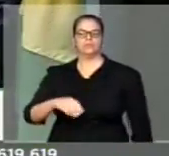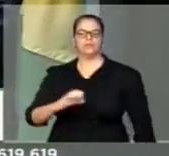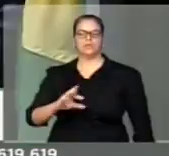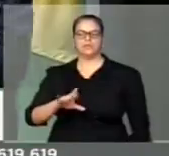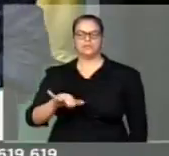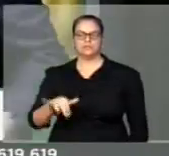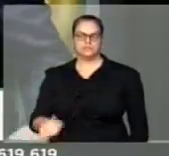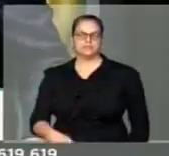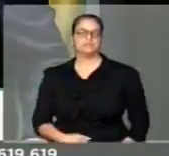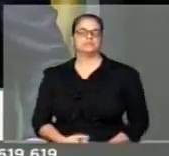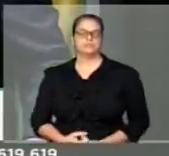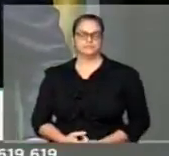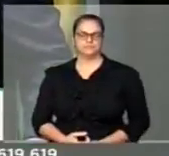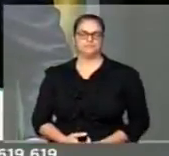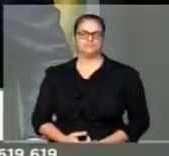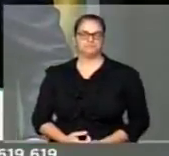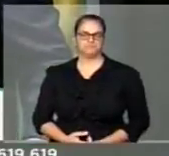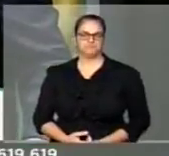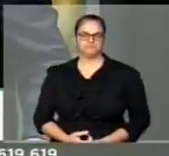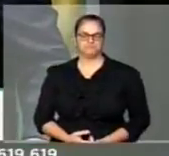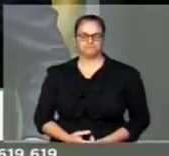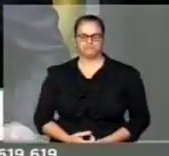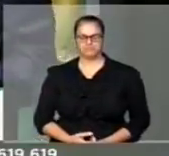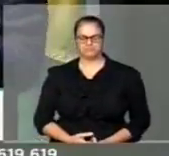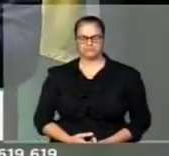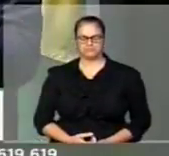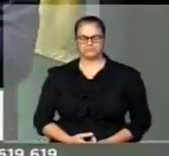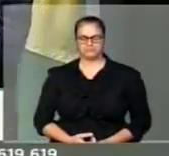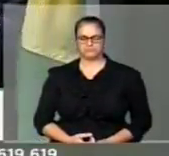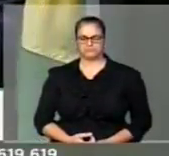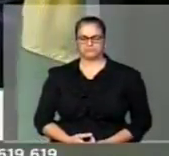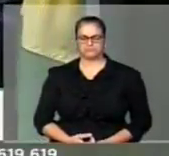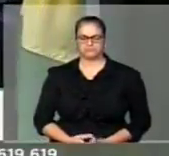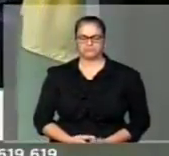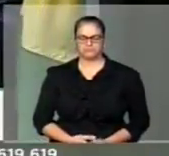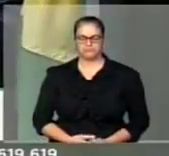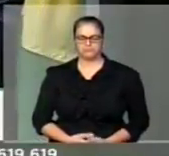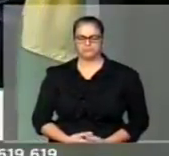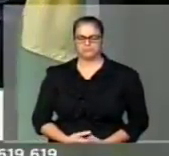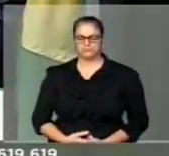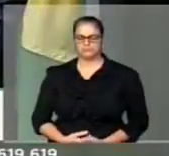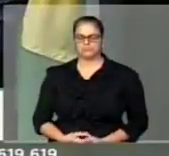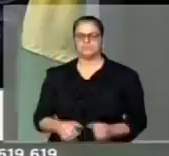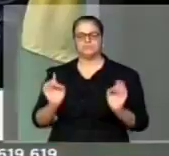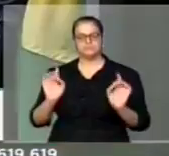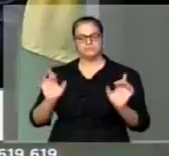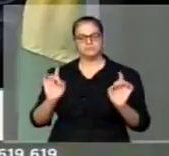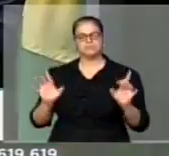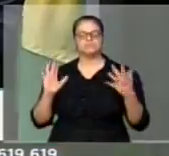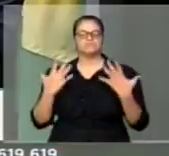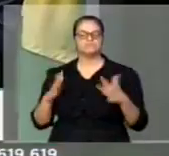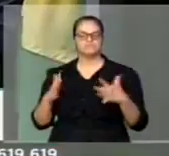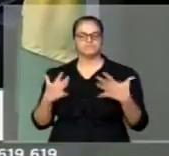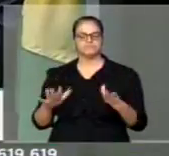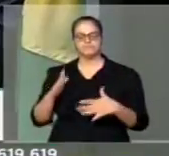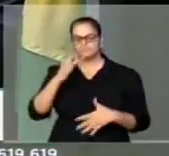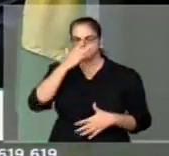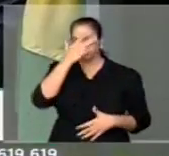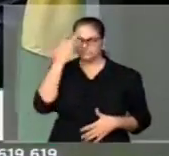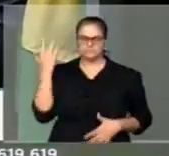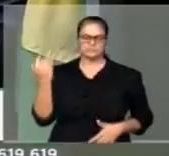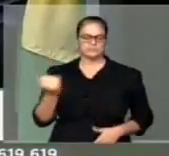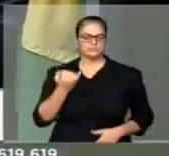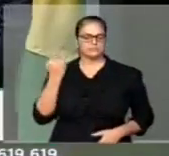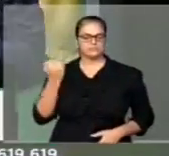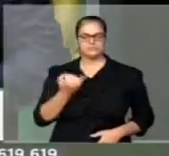sentimento da busca da reconstrução da liberdade. E quero aqui fazer uma homenagem especial a um dos maiores homens públicos da história